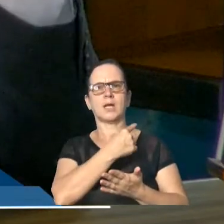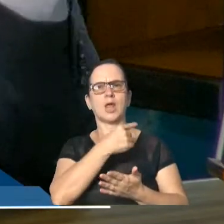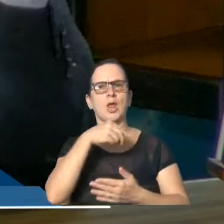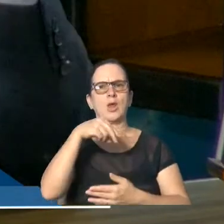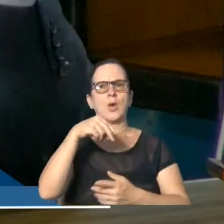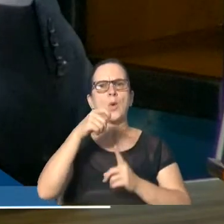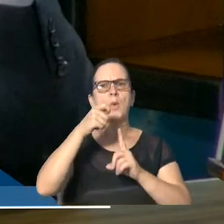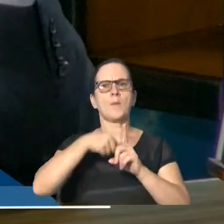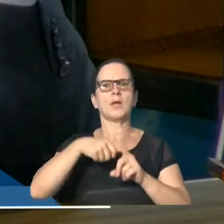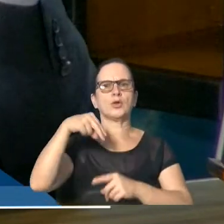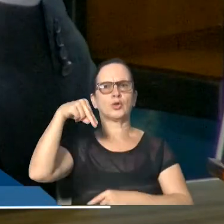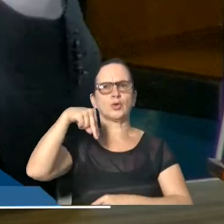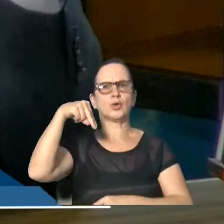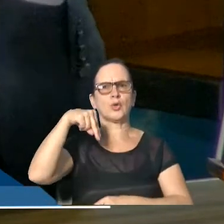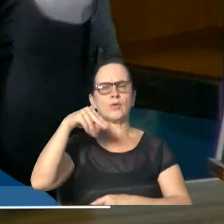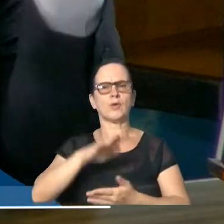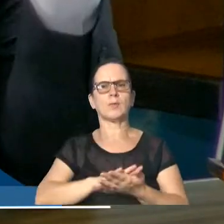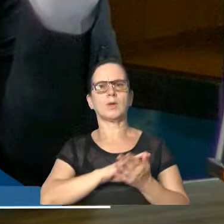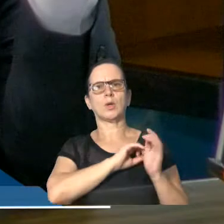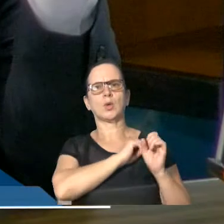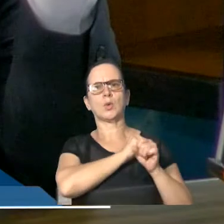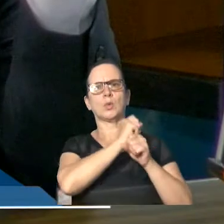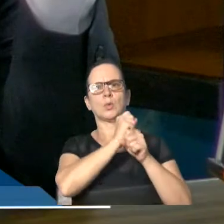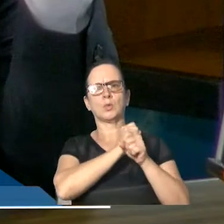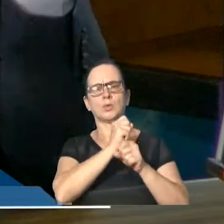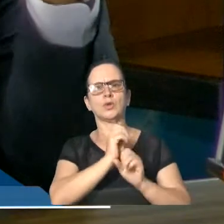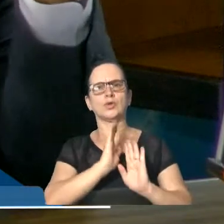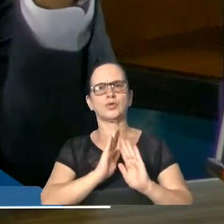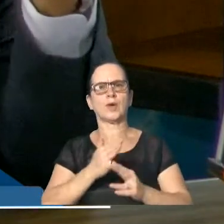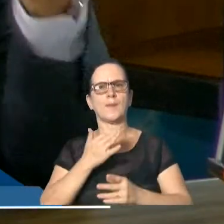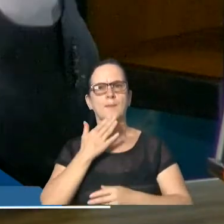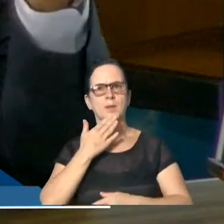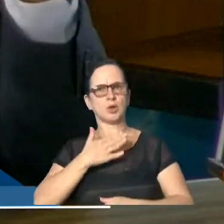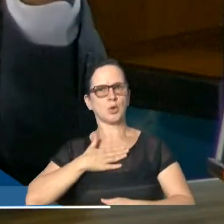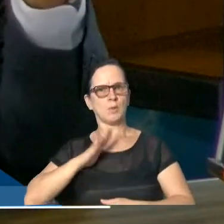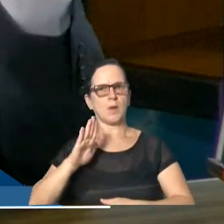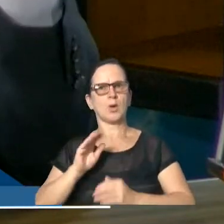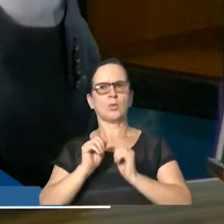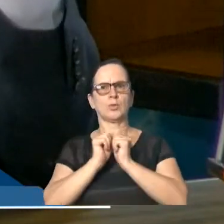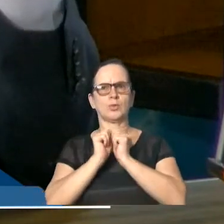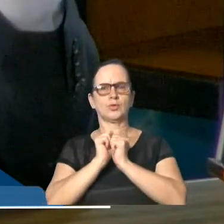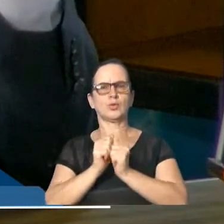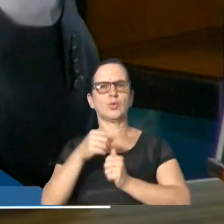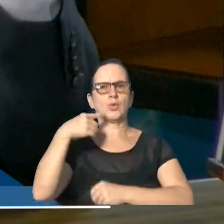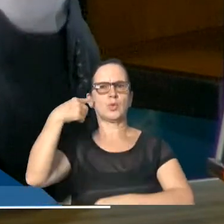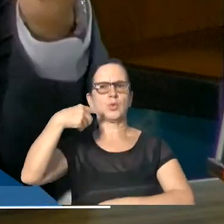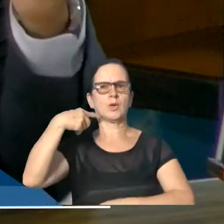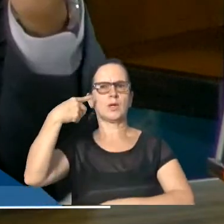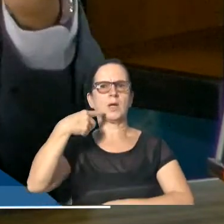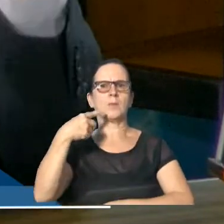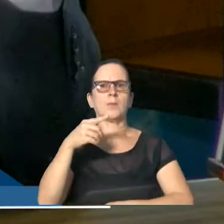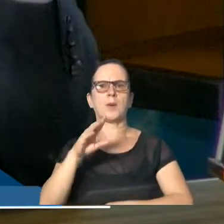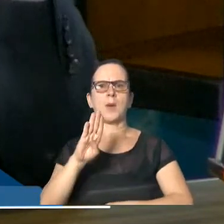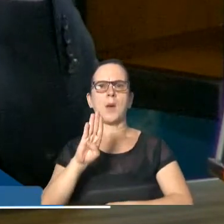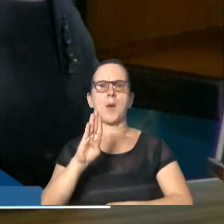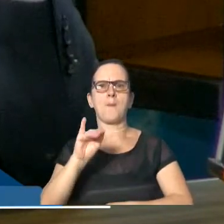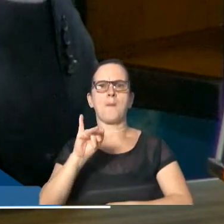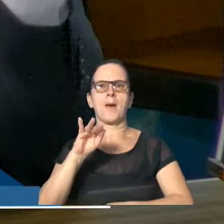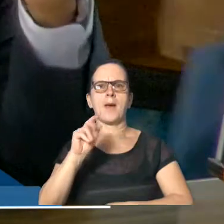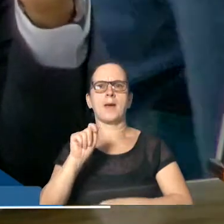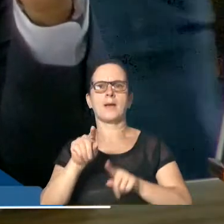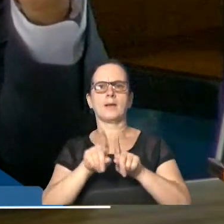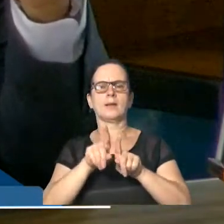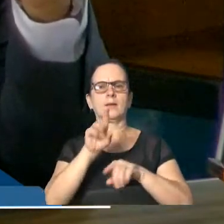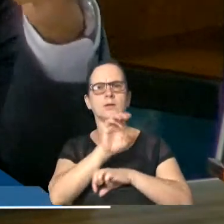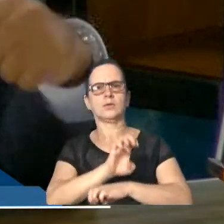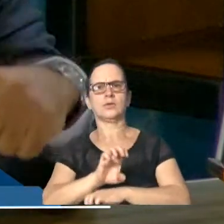passado, a pedido meu, junto ao deputado federal Baleia Rossi, deputado